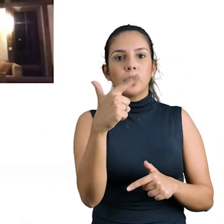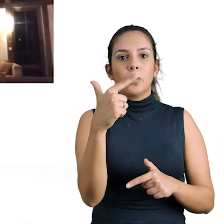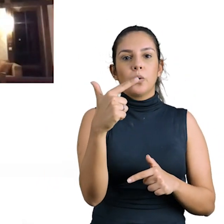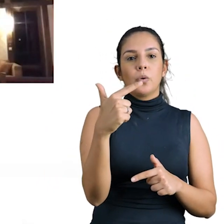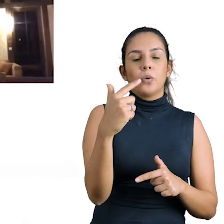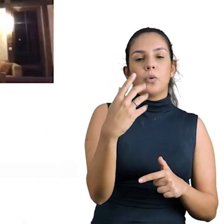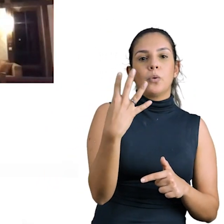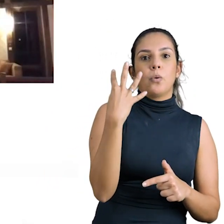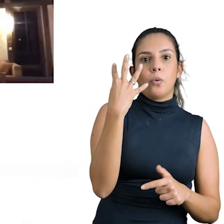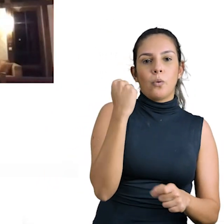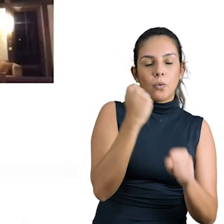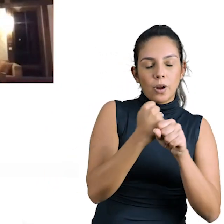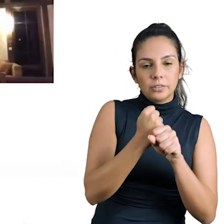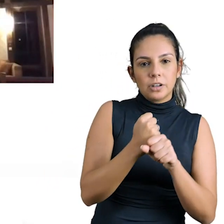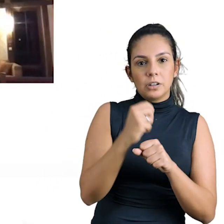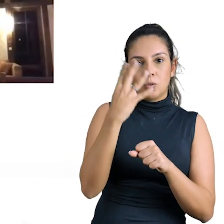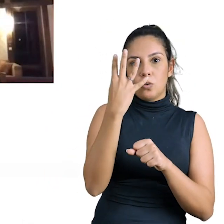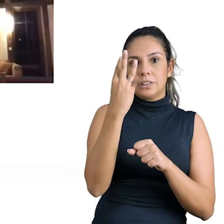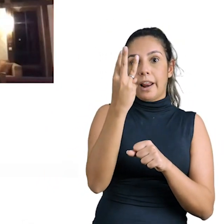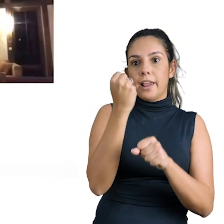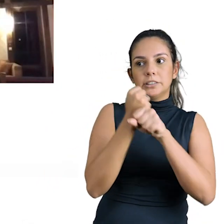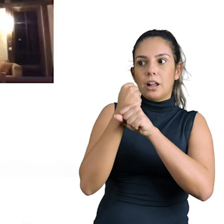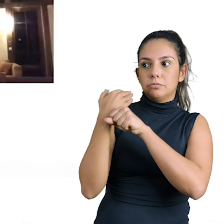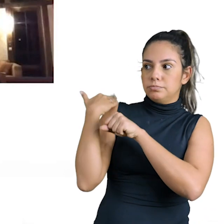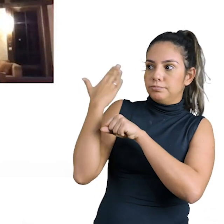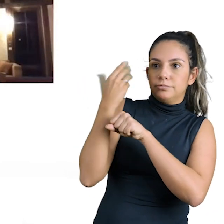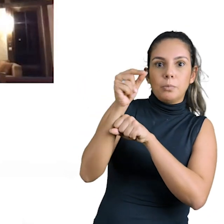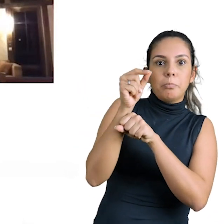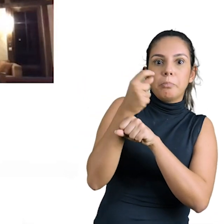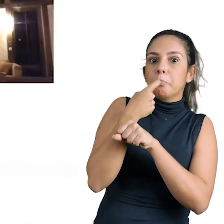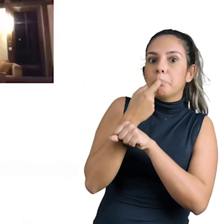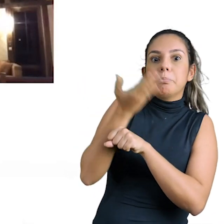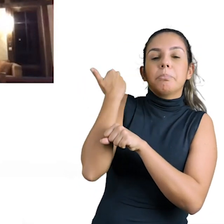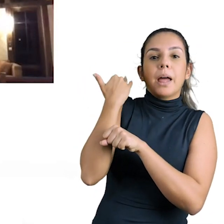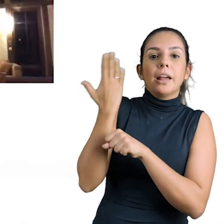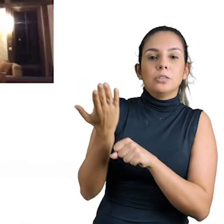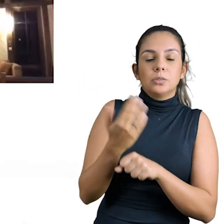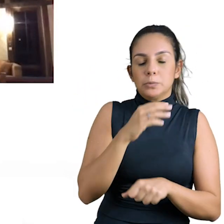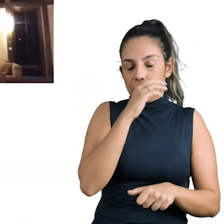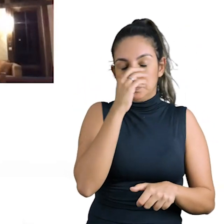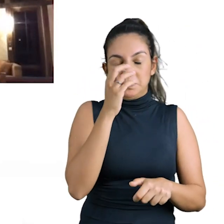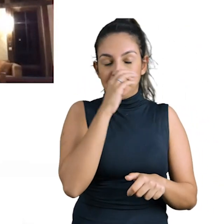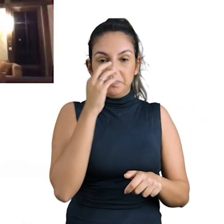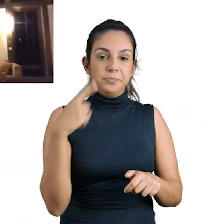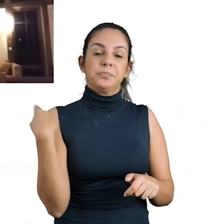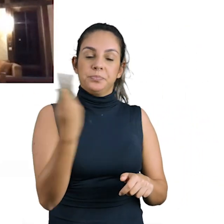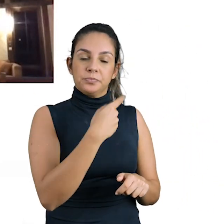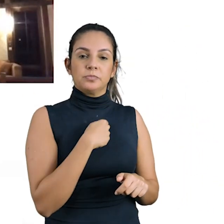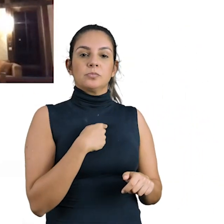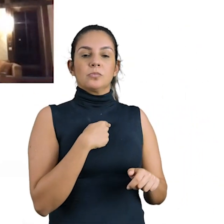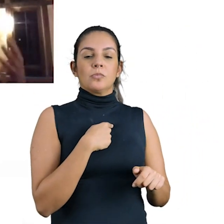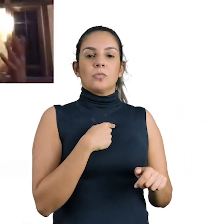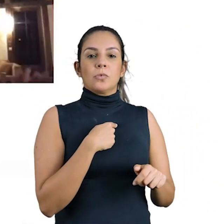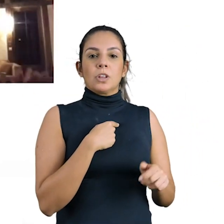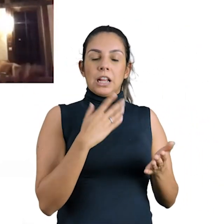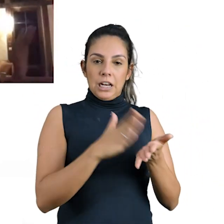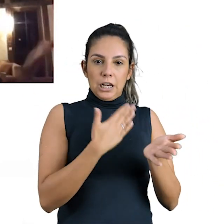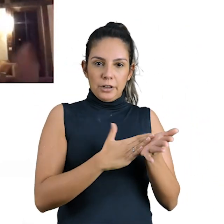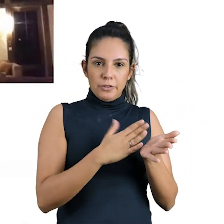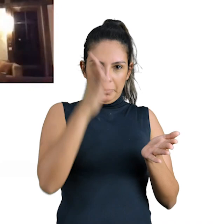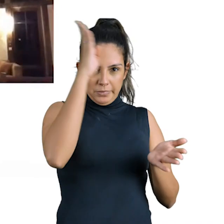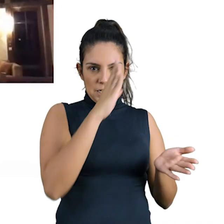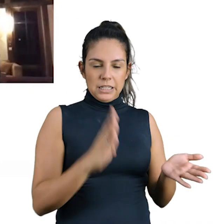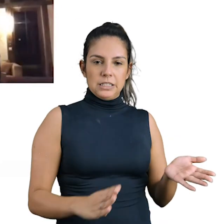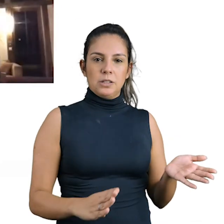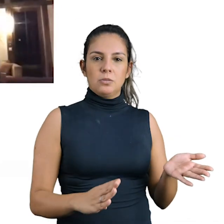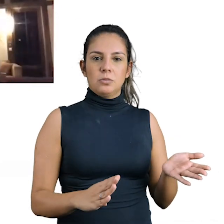3, 4 anos? 3, né? 3 anos. 3 anos. Ou seja, nós perpetuamos, no livro, né, Brasil,